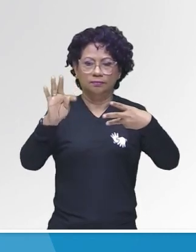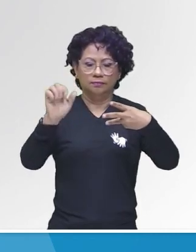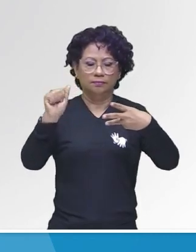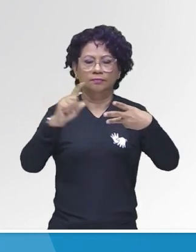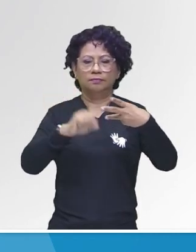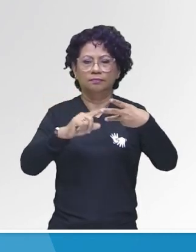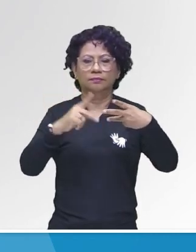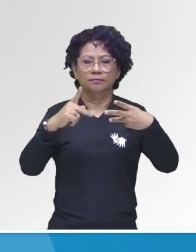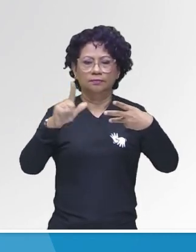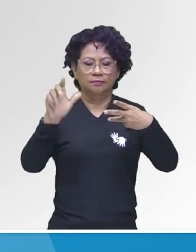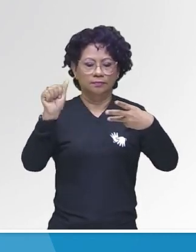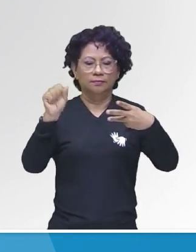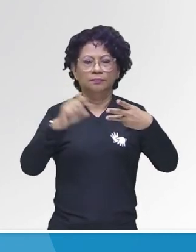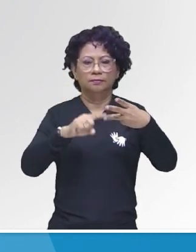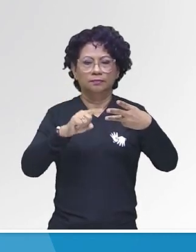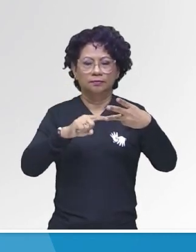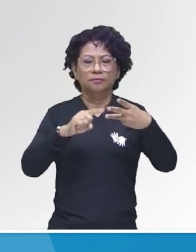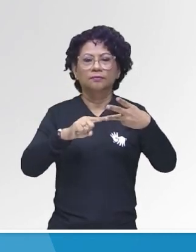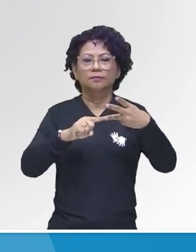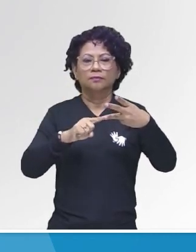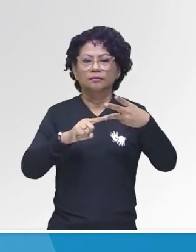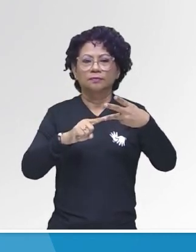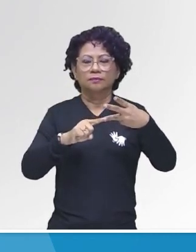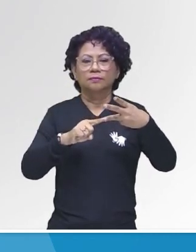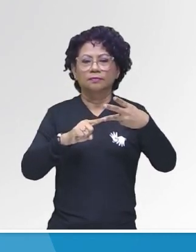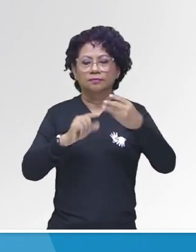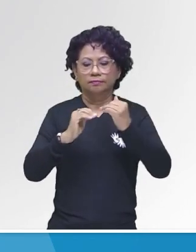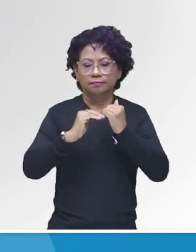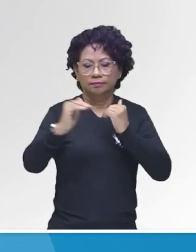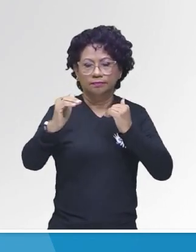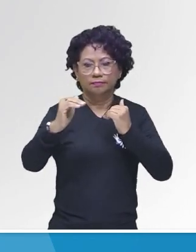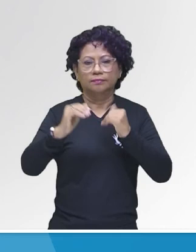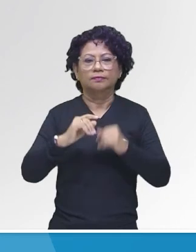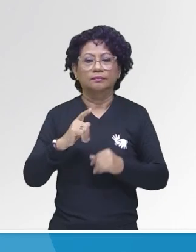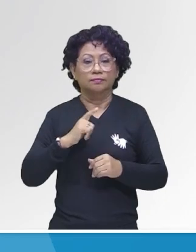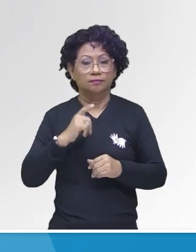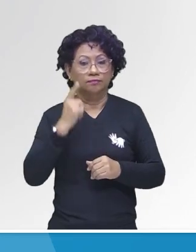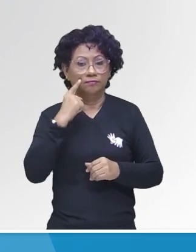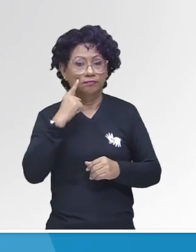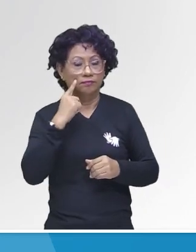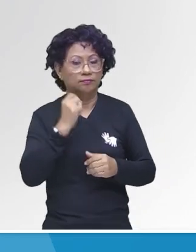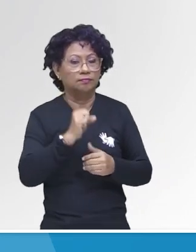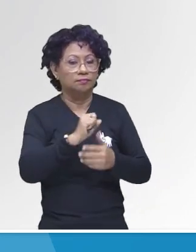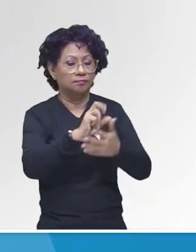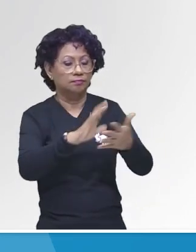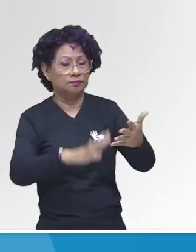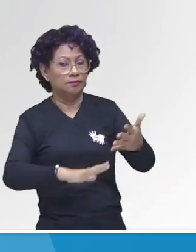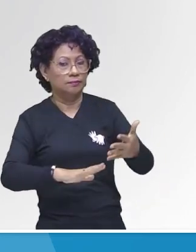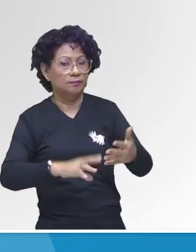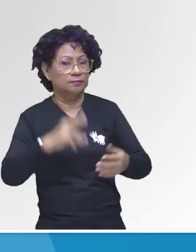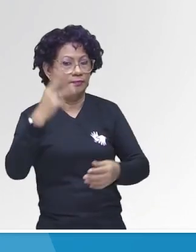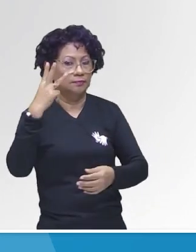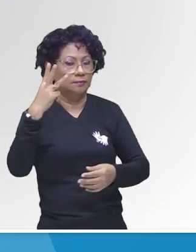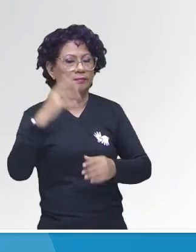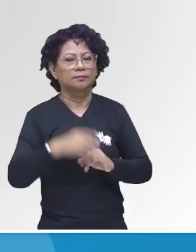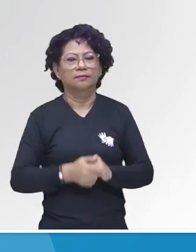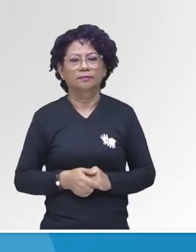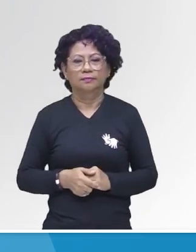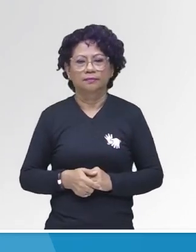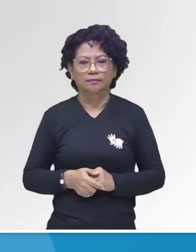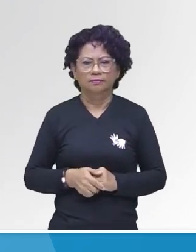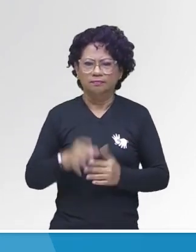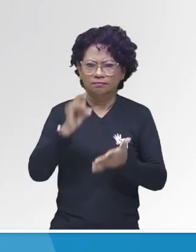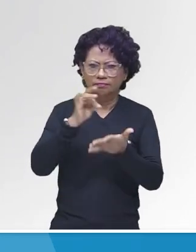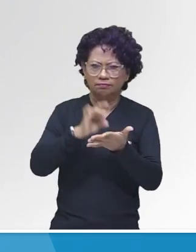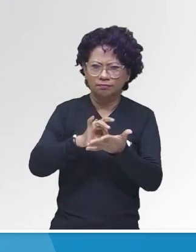exemplo. Vamos verificar aí o verdadeiro e falso. Acompanhe comigo. Muito bem, então vamos ver o exemplo 3, ó. Verdadeiro ou